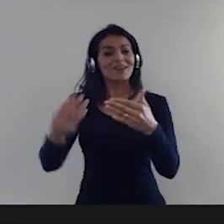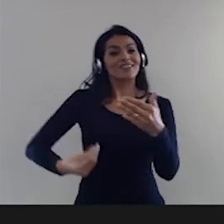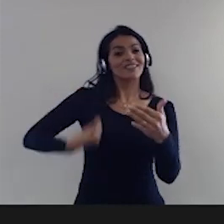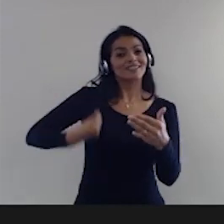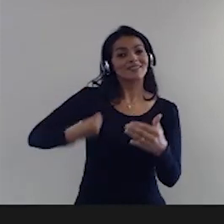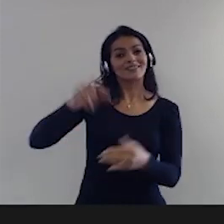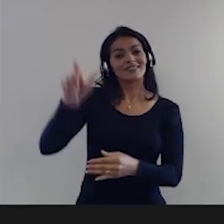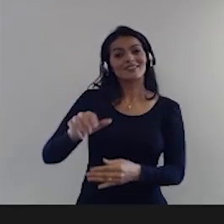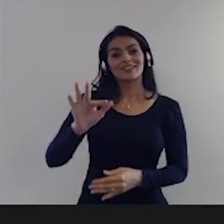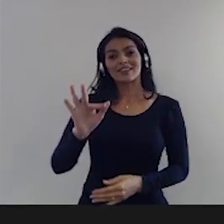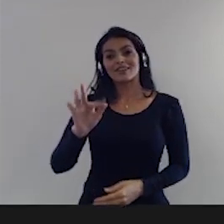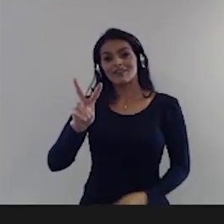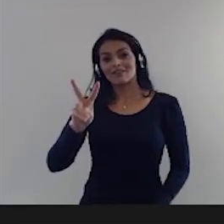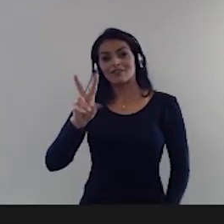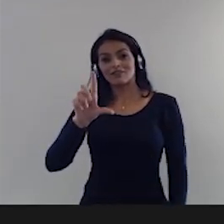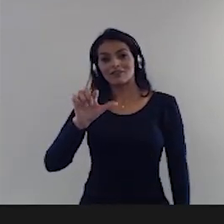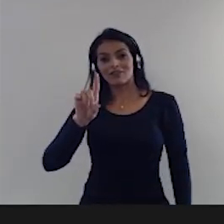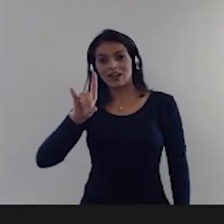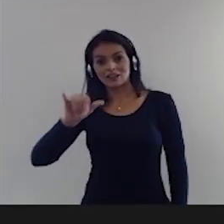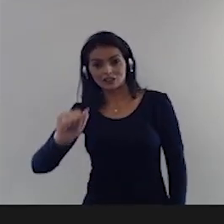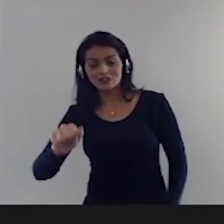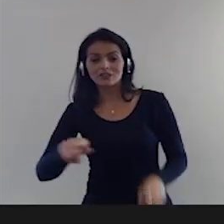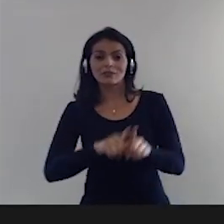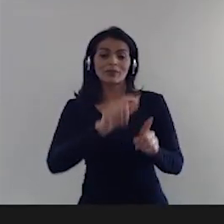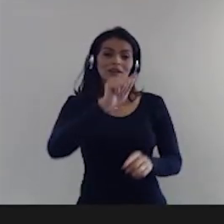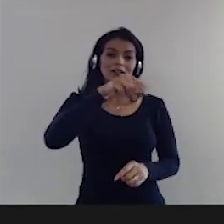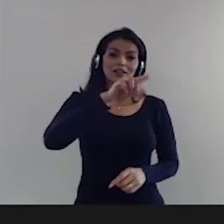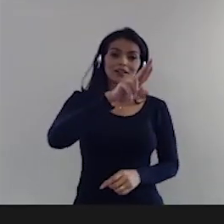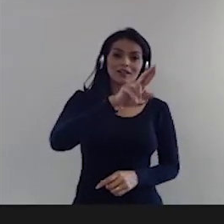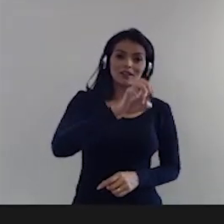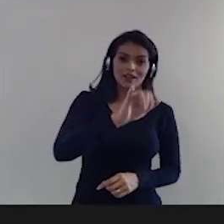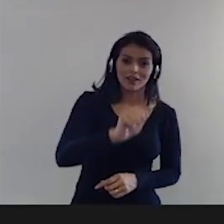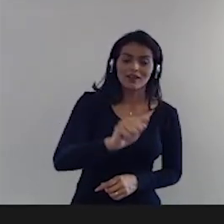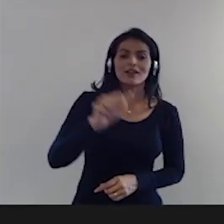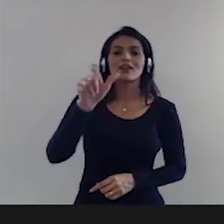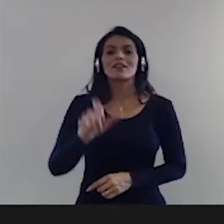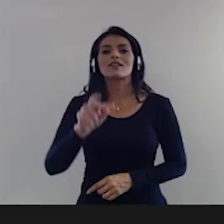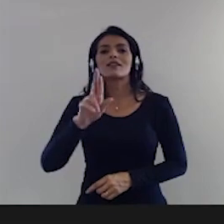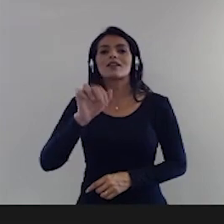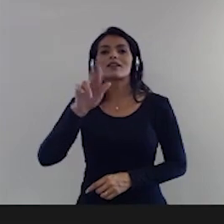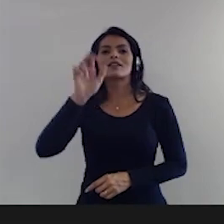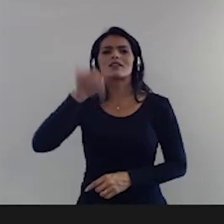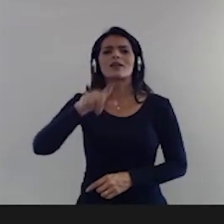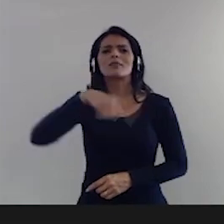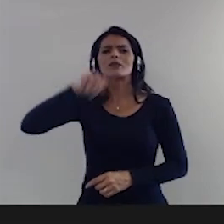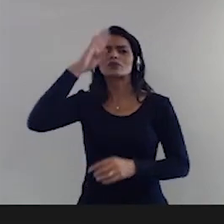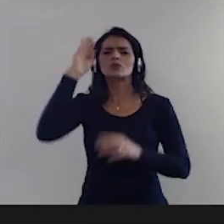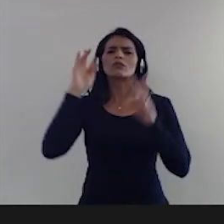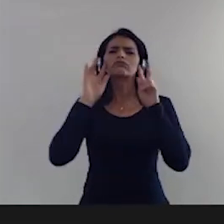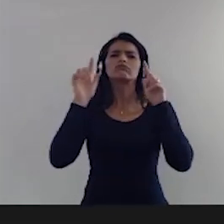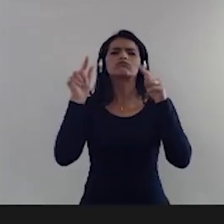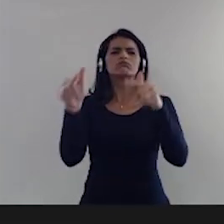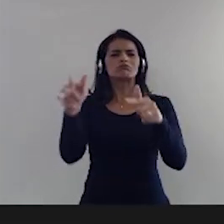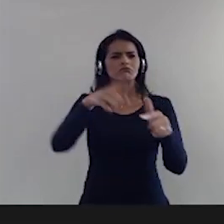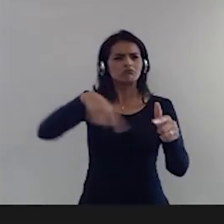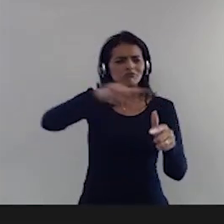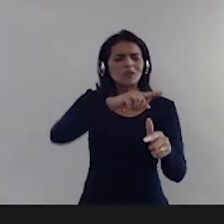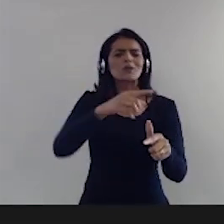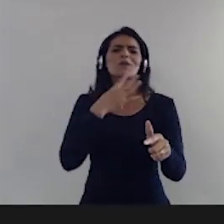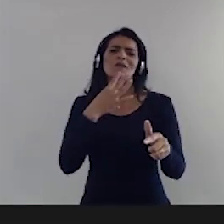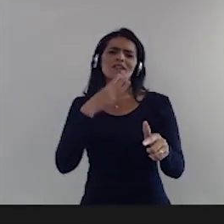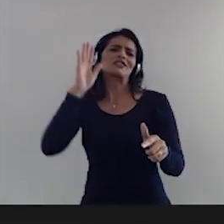aqui com a doutora Vládia, com a doutora Andréa, com o doutor Renan, que são pessoas já conhecidas e que realmente têm feito a diferença na